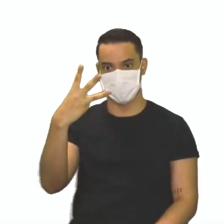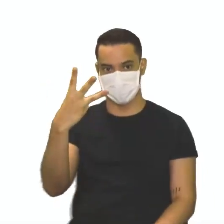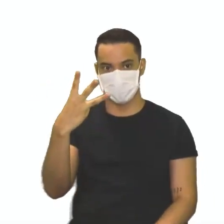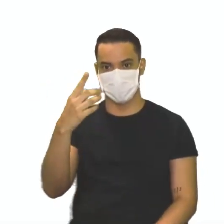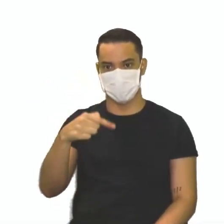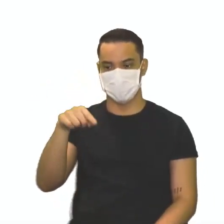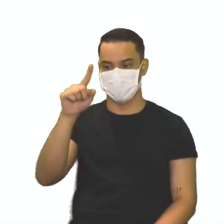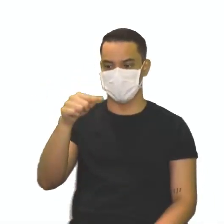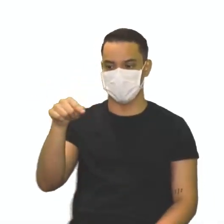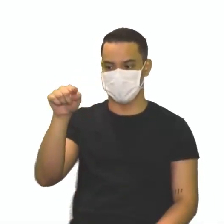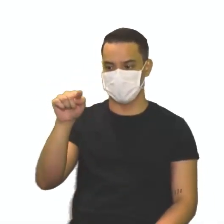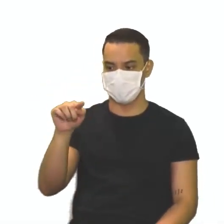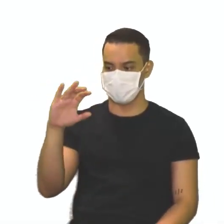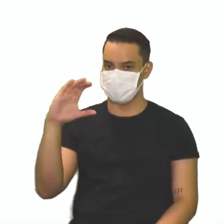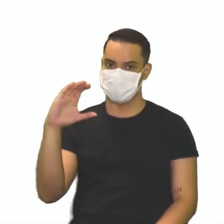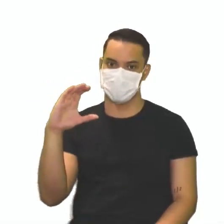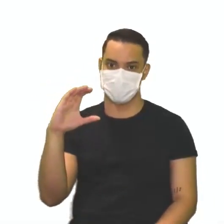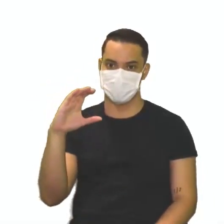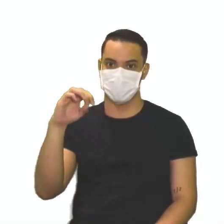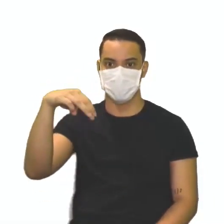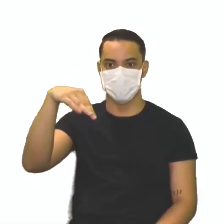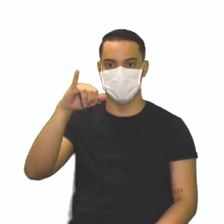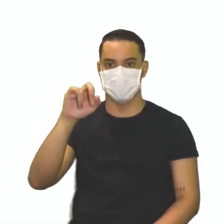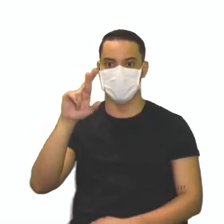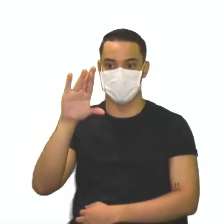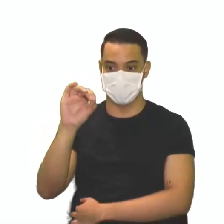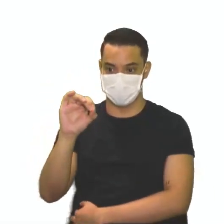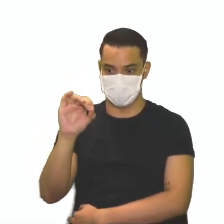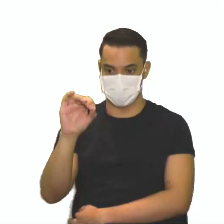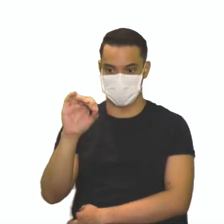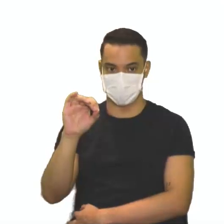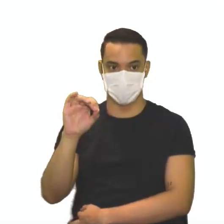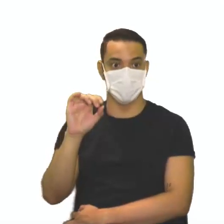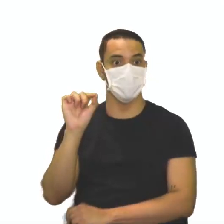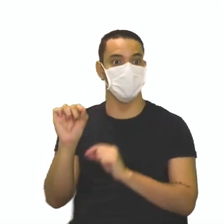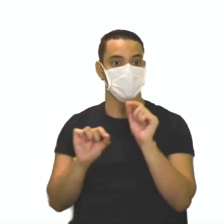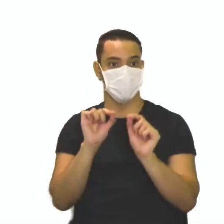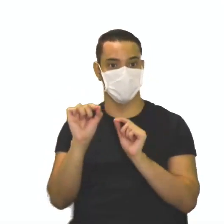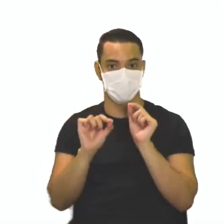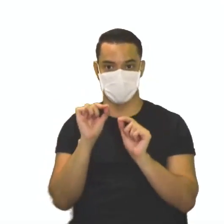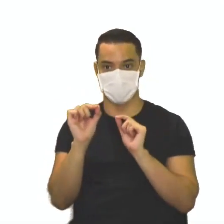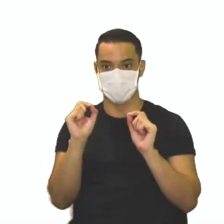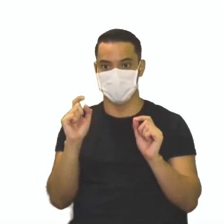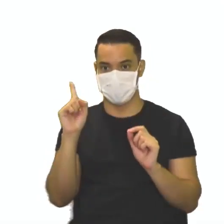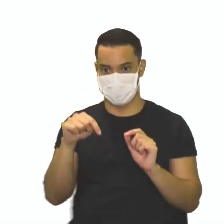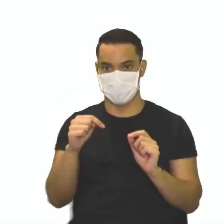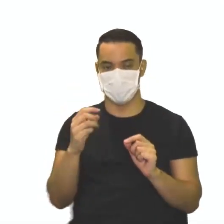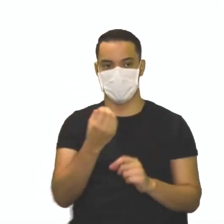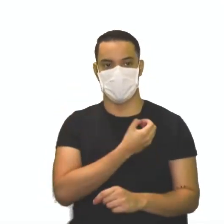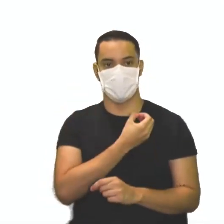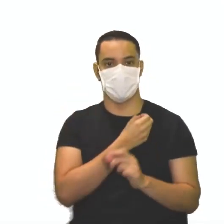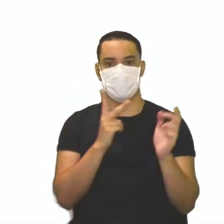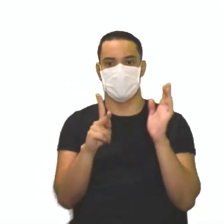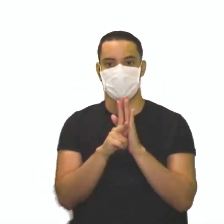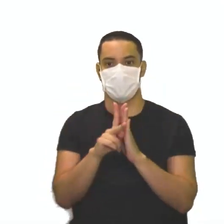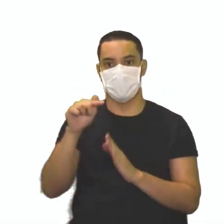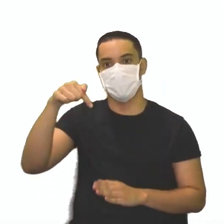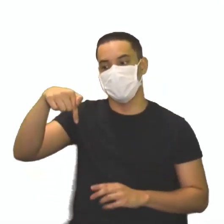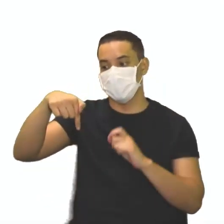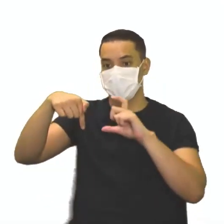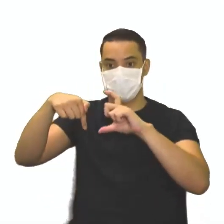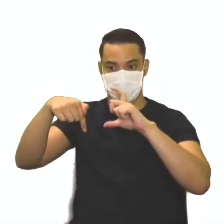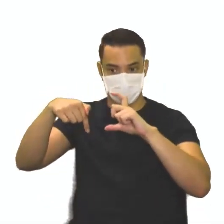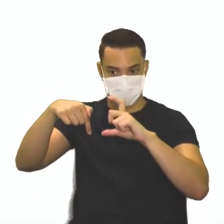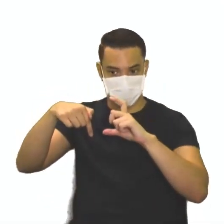aqui. Então esse 3 microcoulomb, pessoal, é o valor do Qzão. Ok?